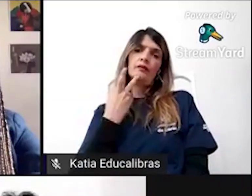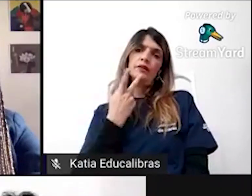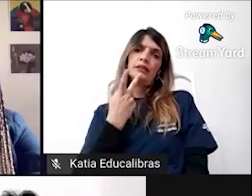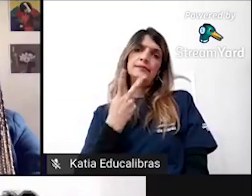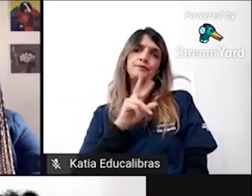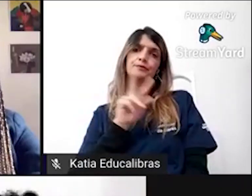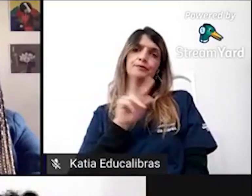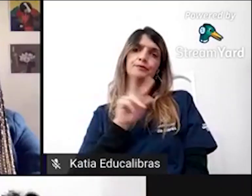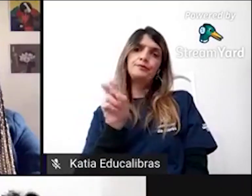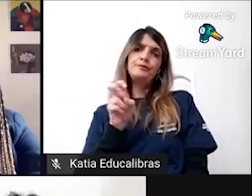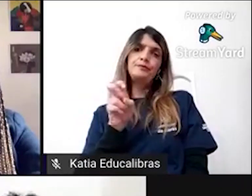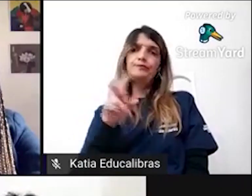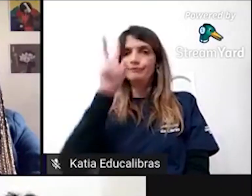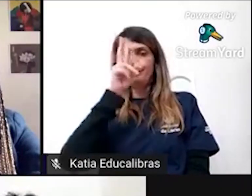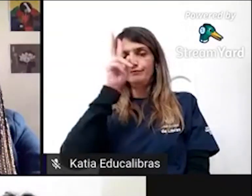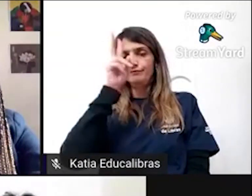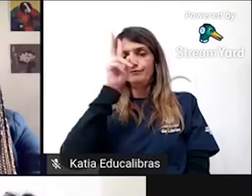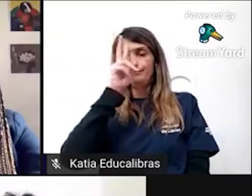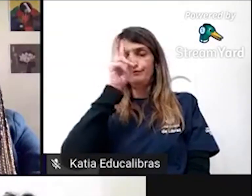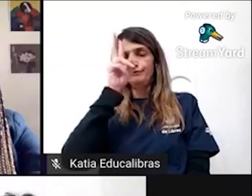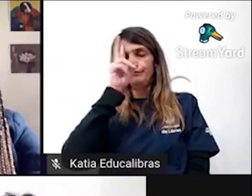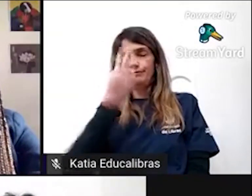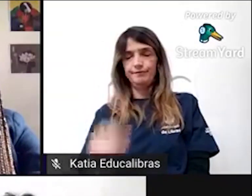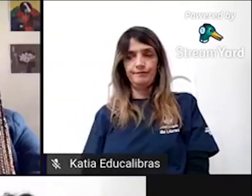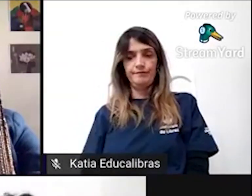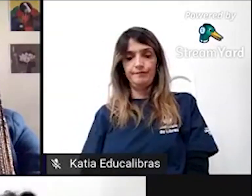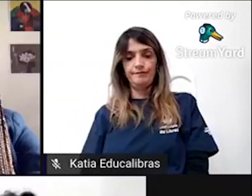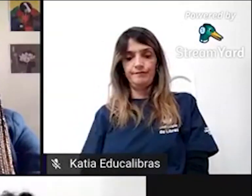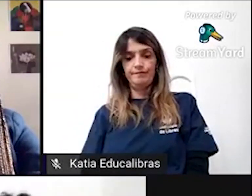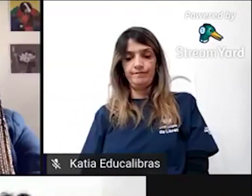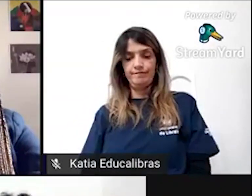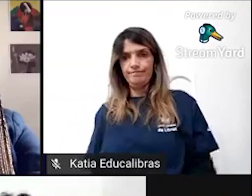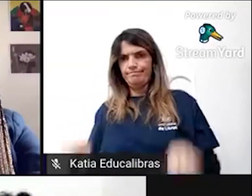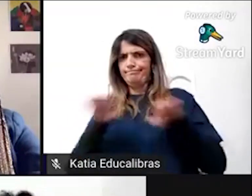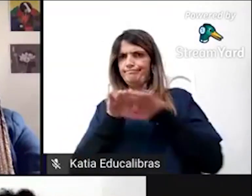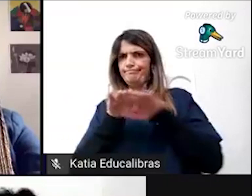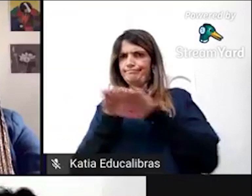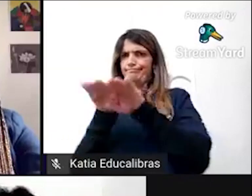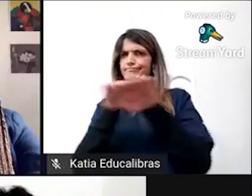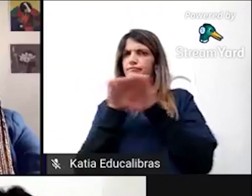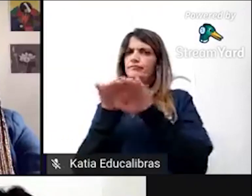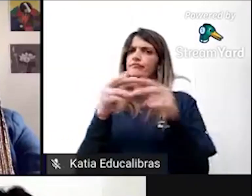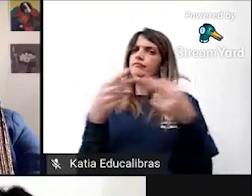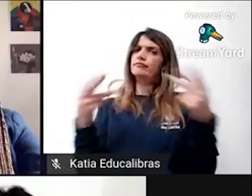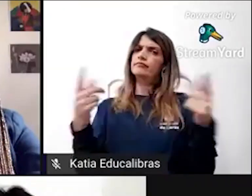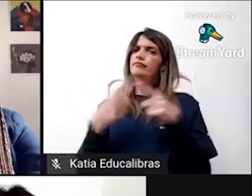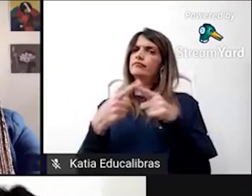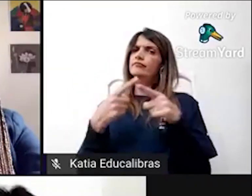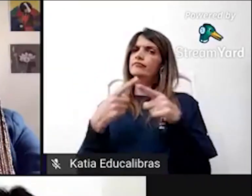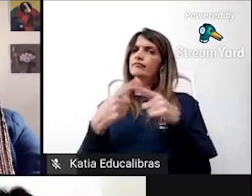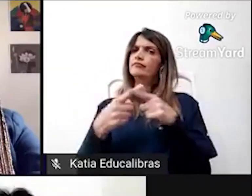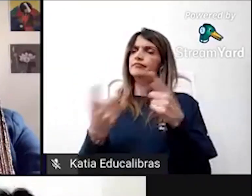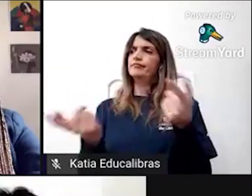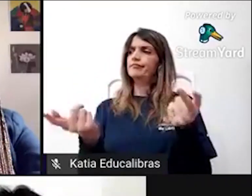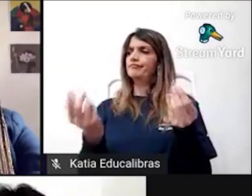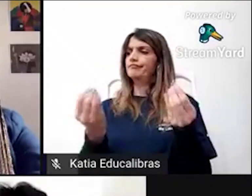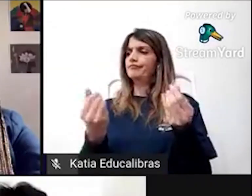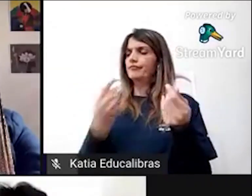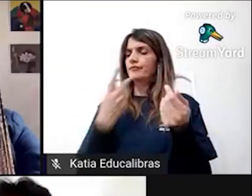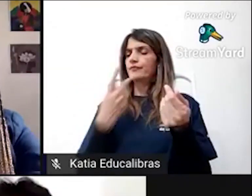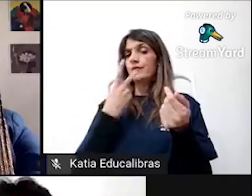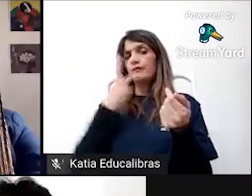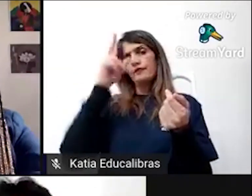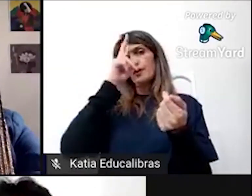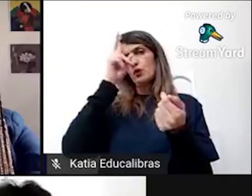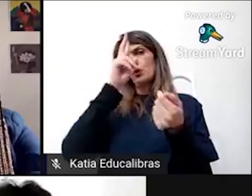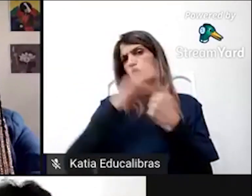Tem lá vários. Eu queria falar uma coisa sobre essa coisa da história, para a gente igualar um pouco as coisas,